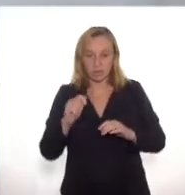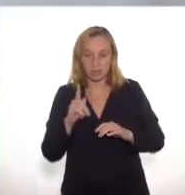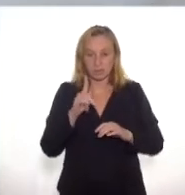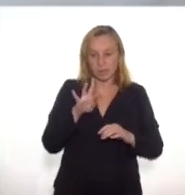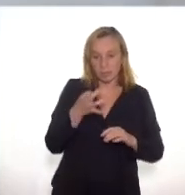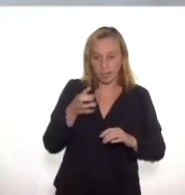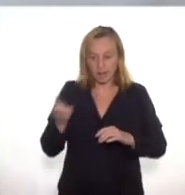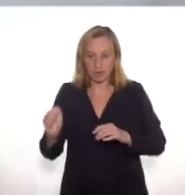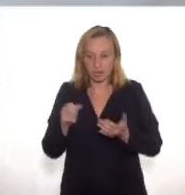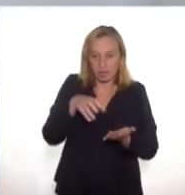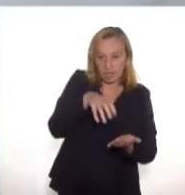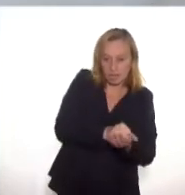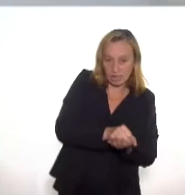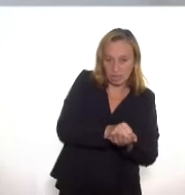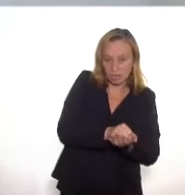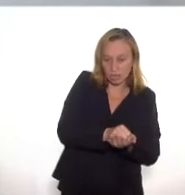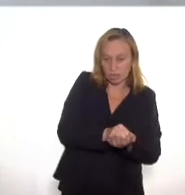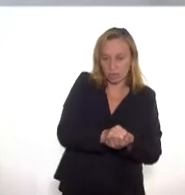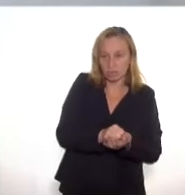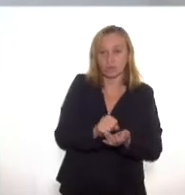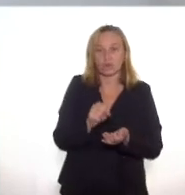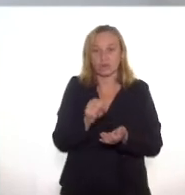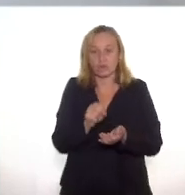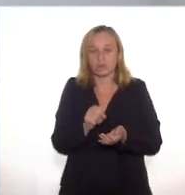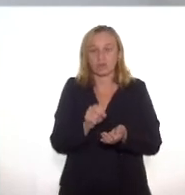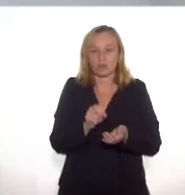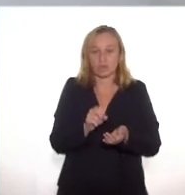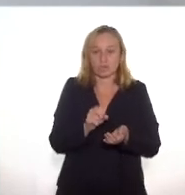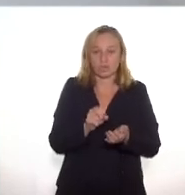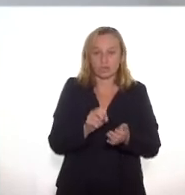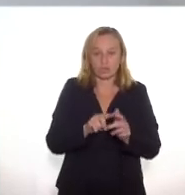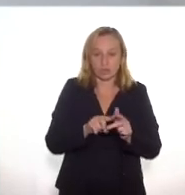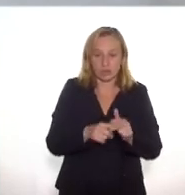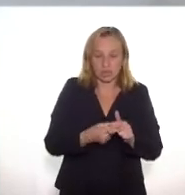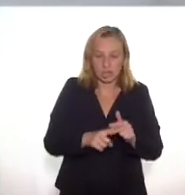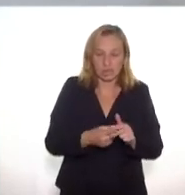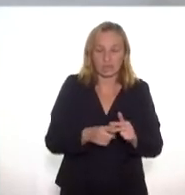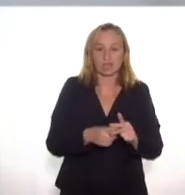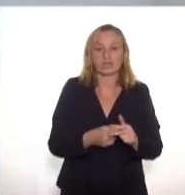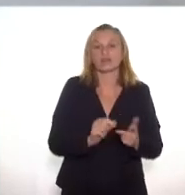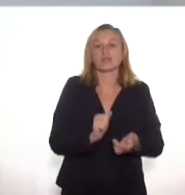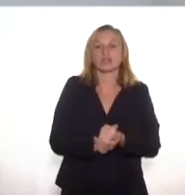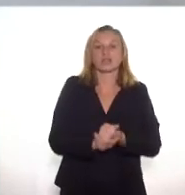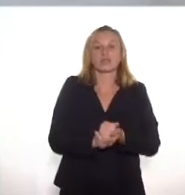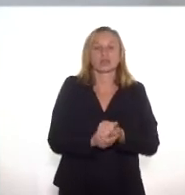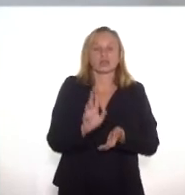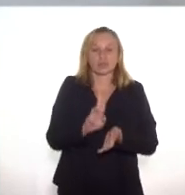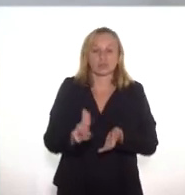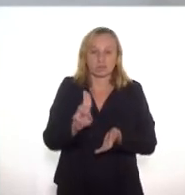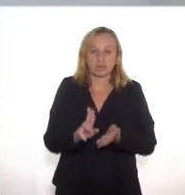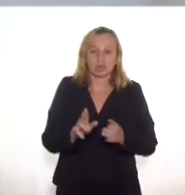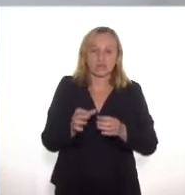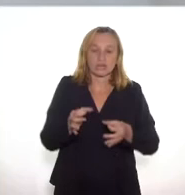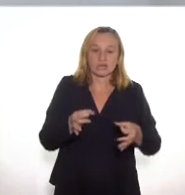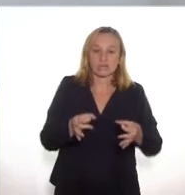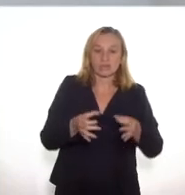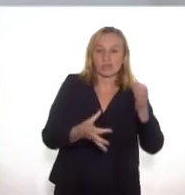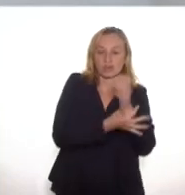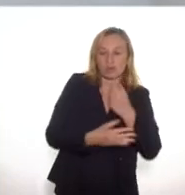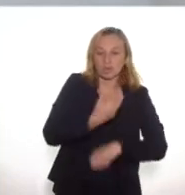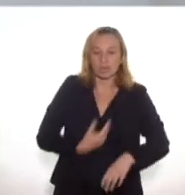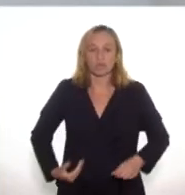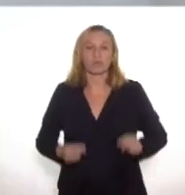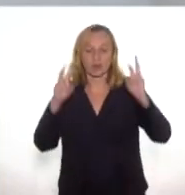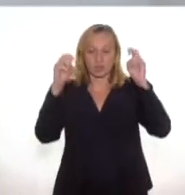o cadastro atualizado dos usuários das linhas. Pendendo de pareceres das comissões de Constituição, Justiça, de Segurança Pública, Assuntos de Polícia,